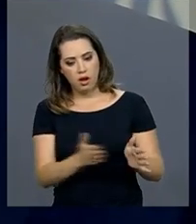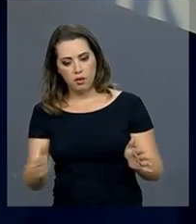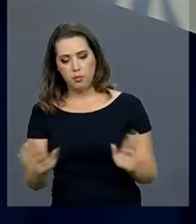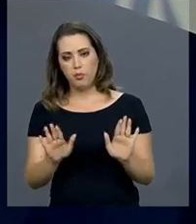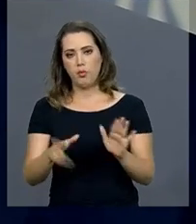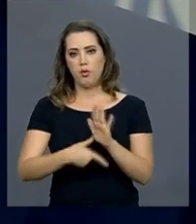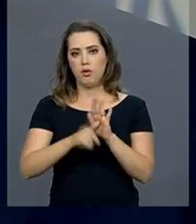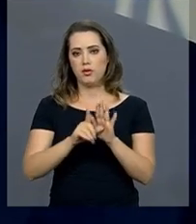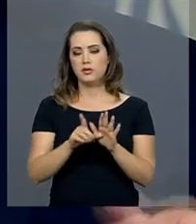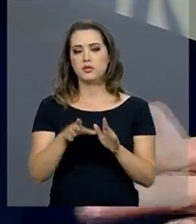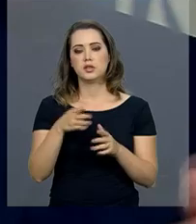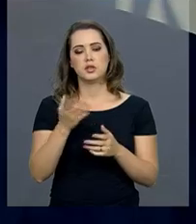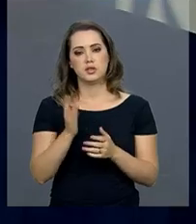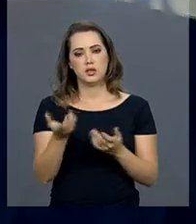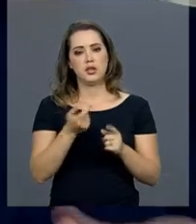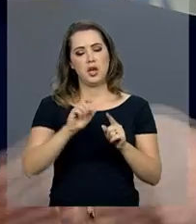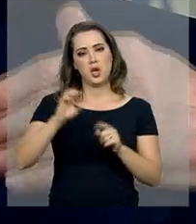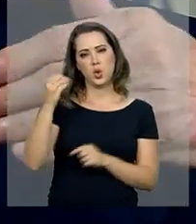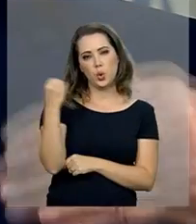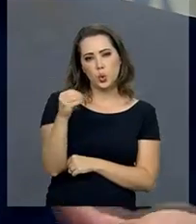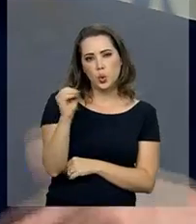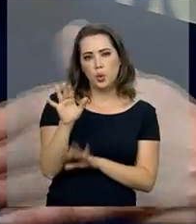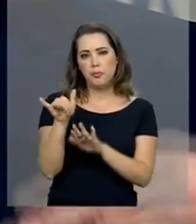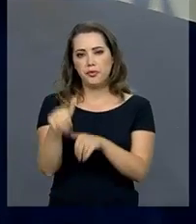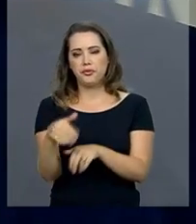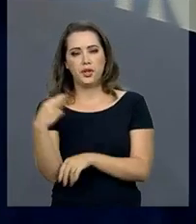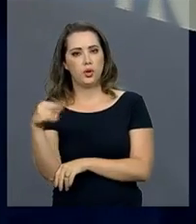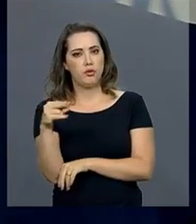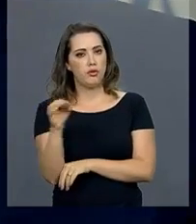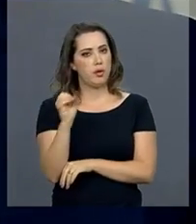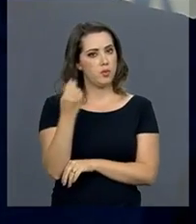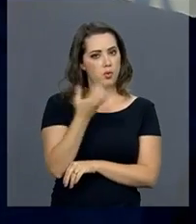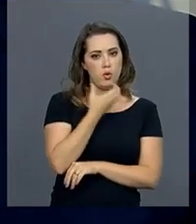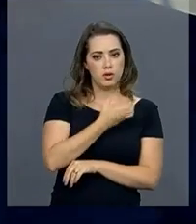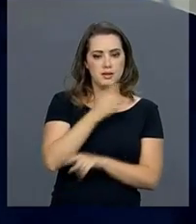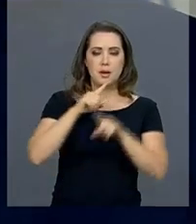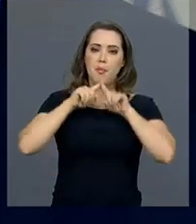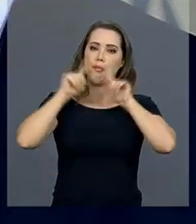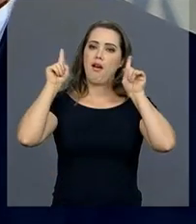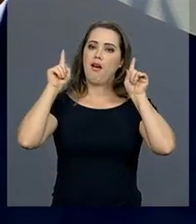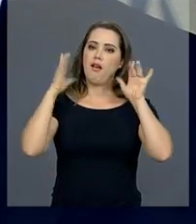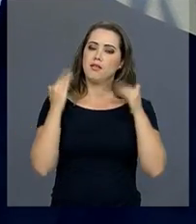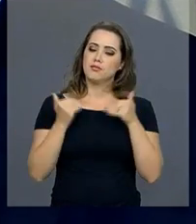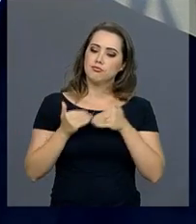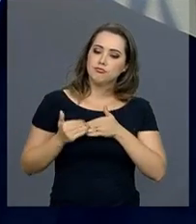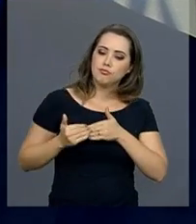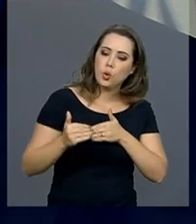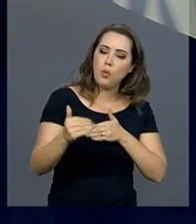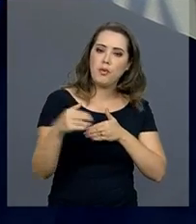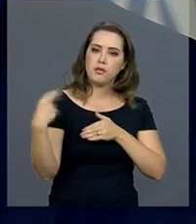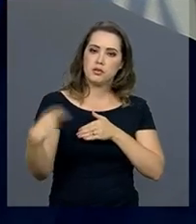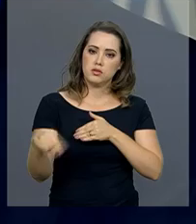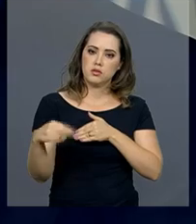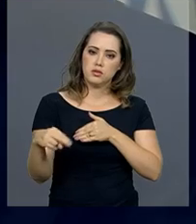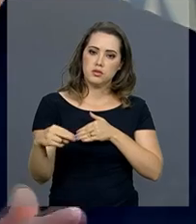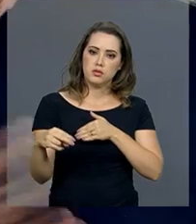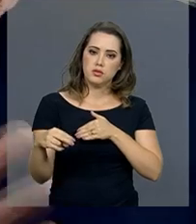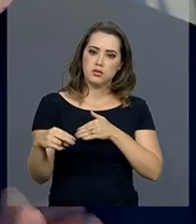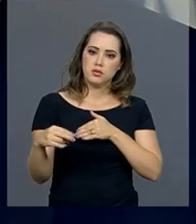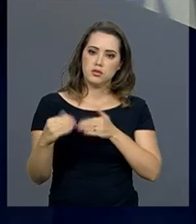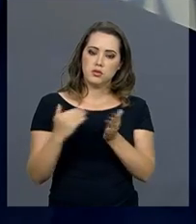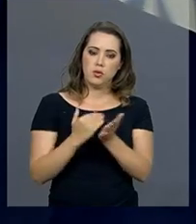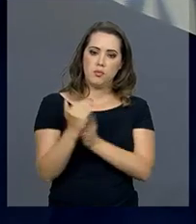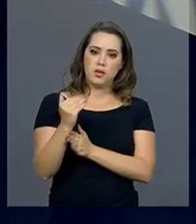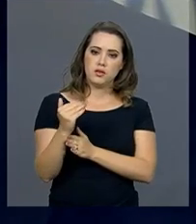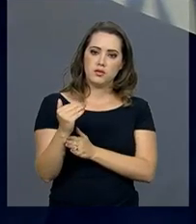é a dos meses final de outubro novembro dezembro agora claro a partir de novembro a partir de novembro